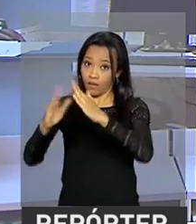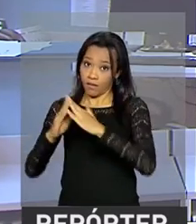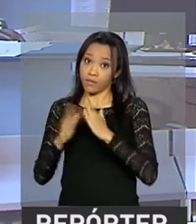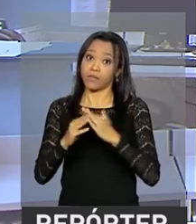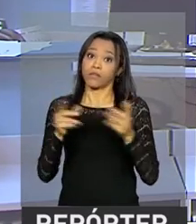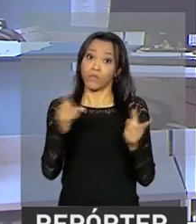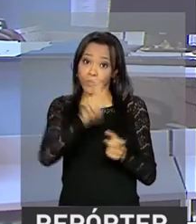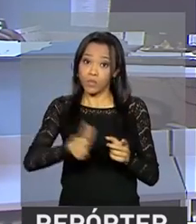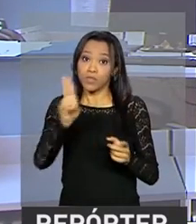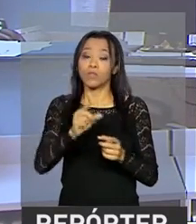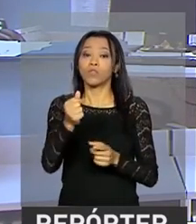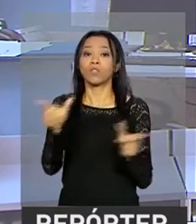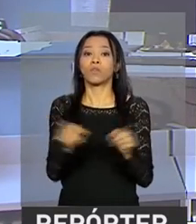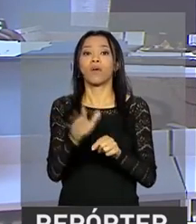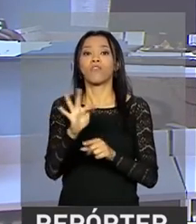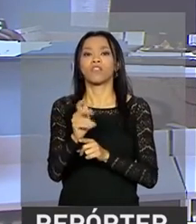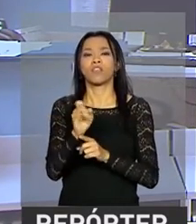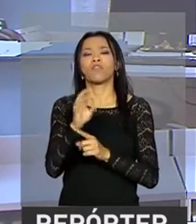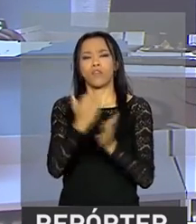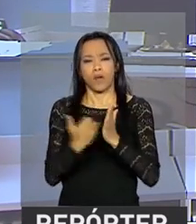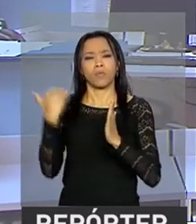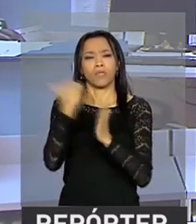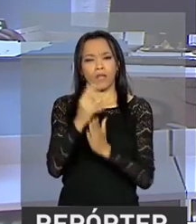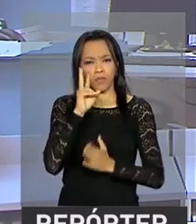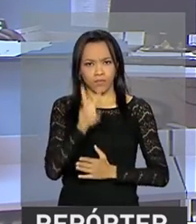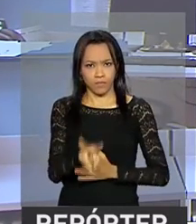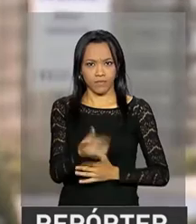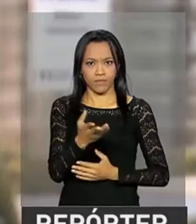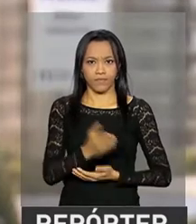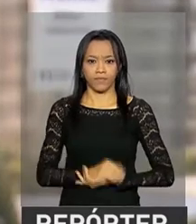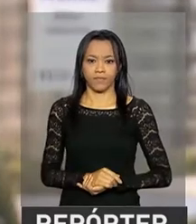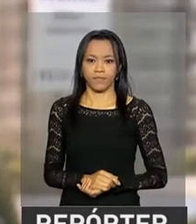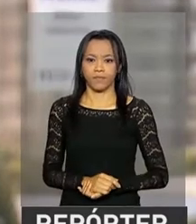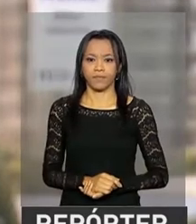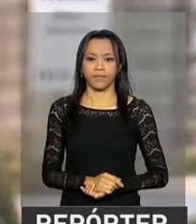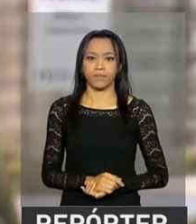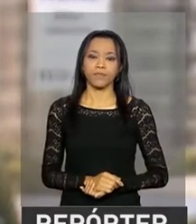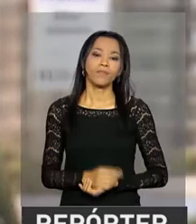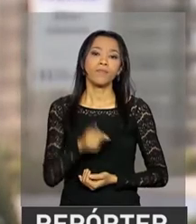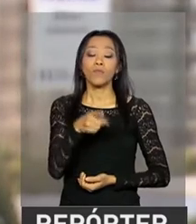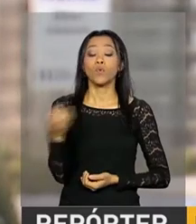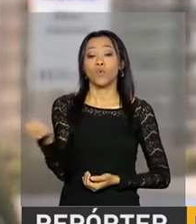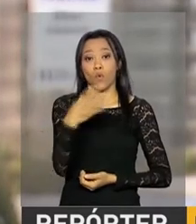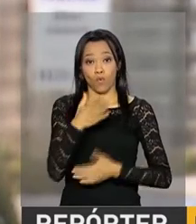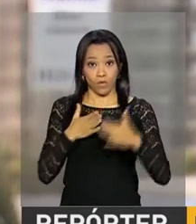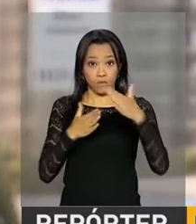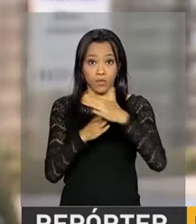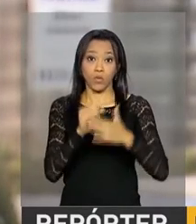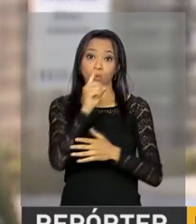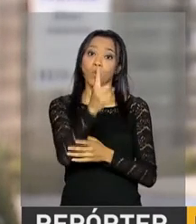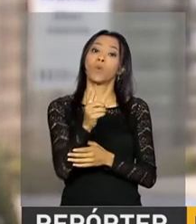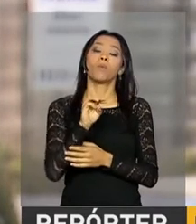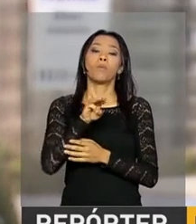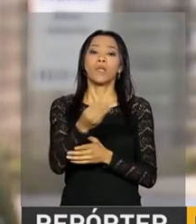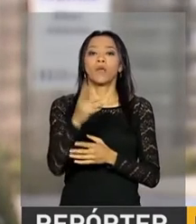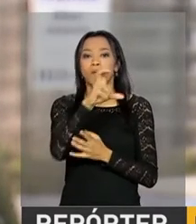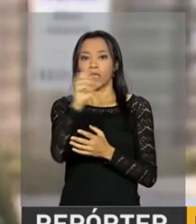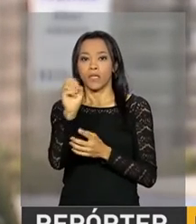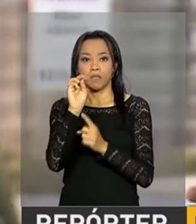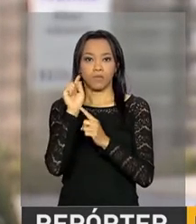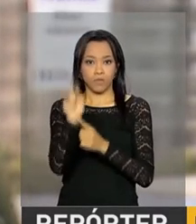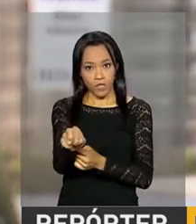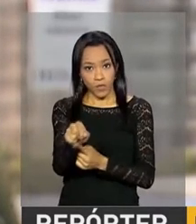país vamos ver a reportagem de renée pereira o novo limite de 1 milhão e meio de reais para